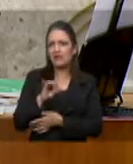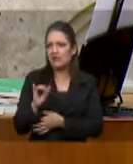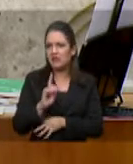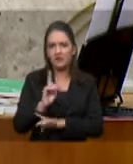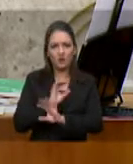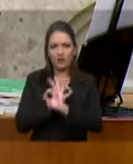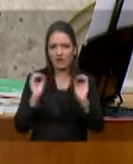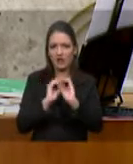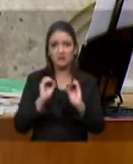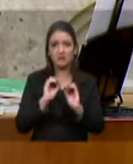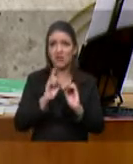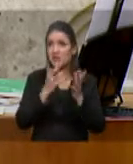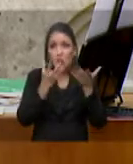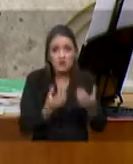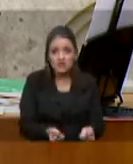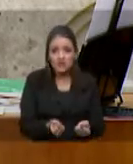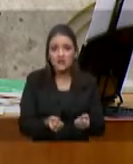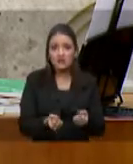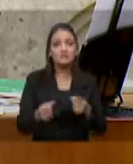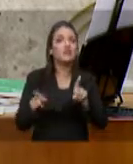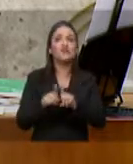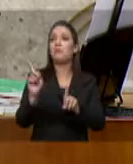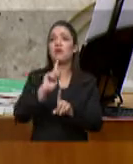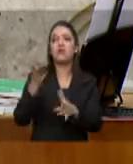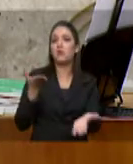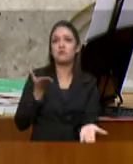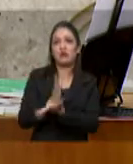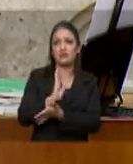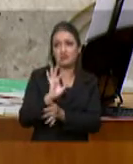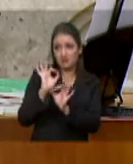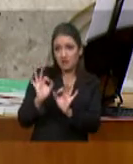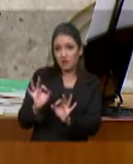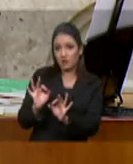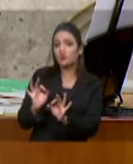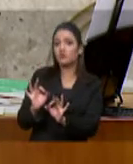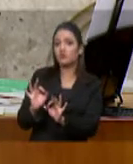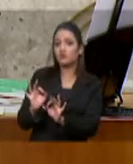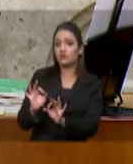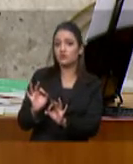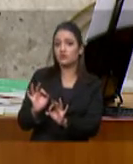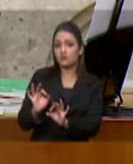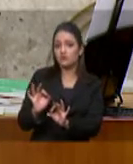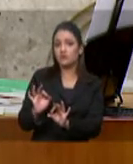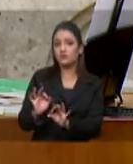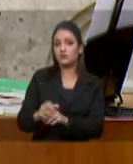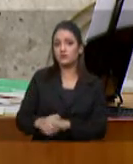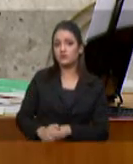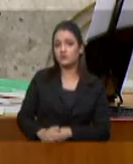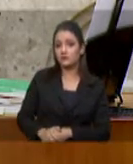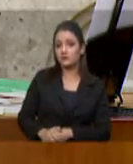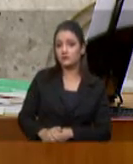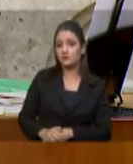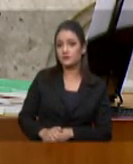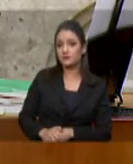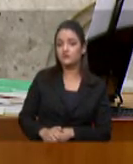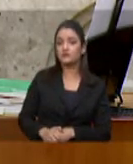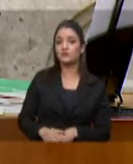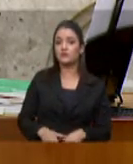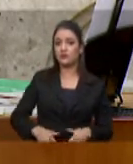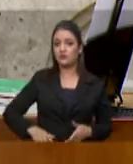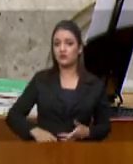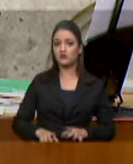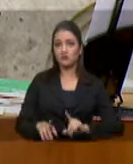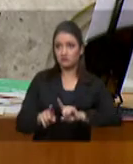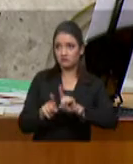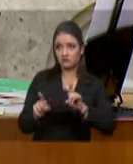improcedente. Não conhece, mas, se houver julgamento do mérito, automaticamente está superada a preliminar e o pronunciamento do mérito,